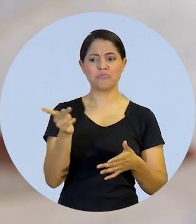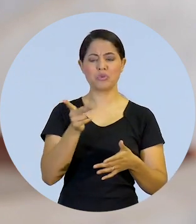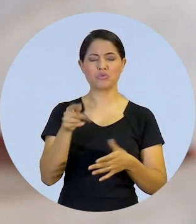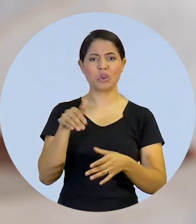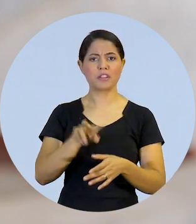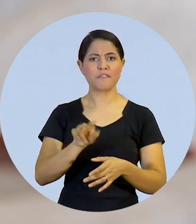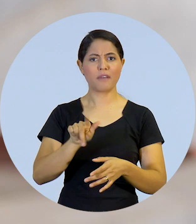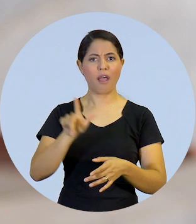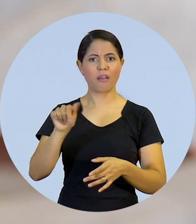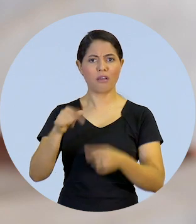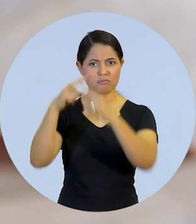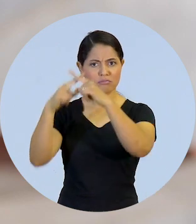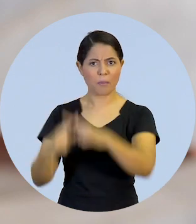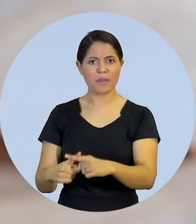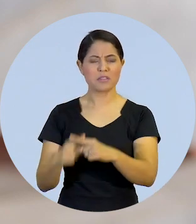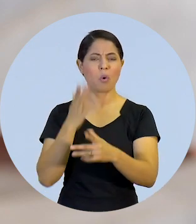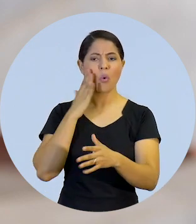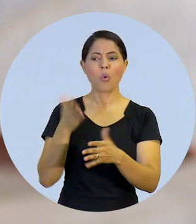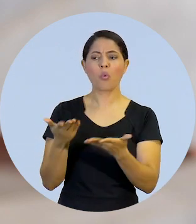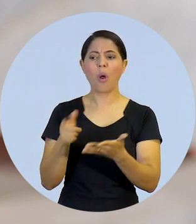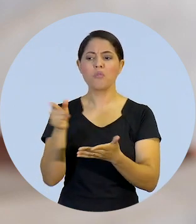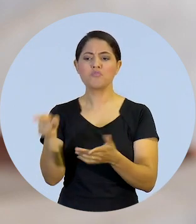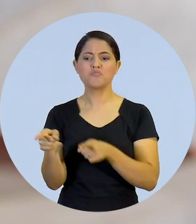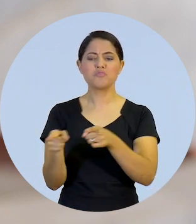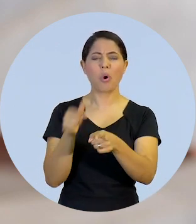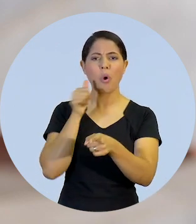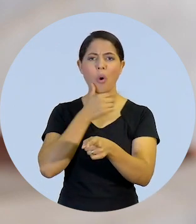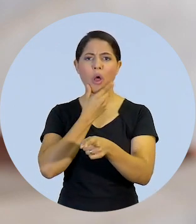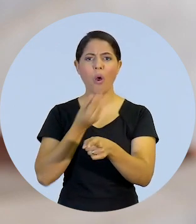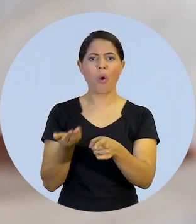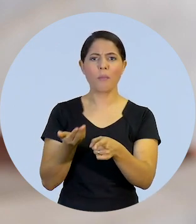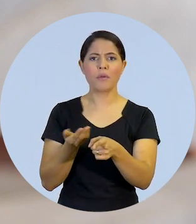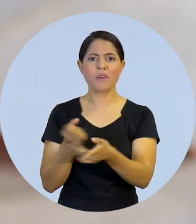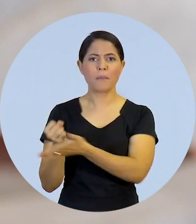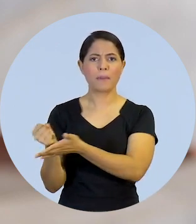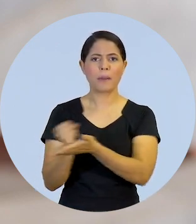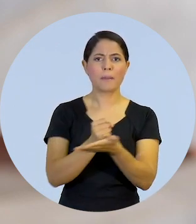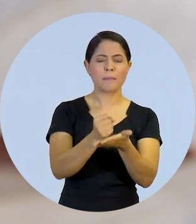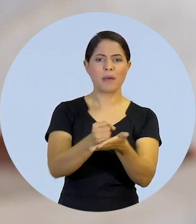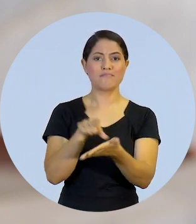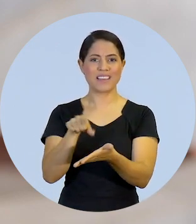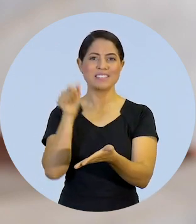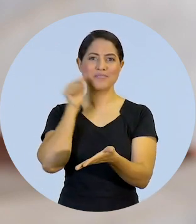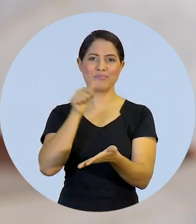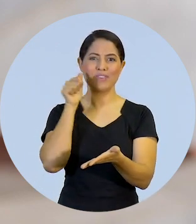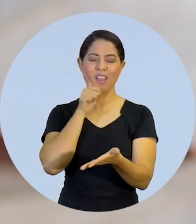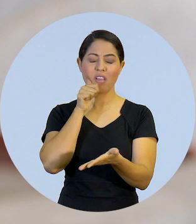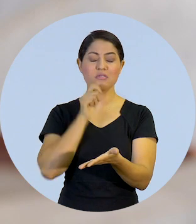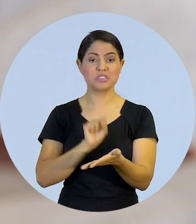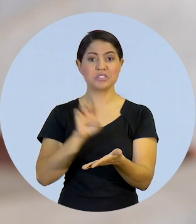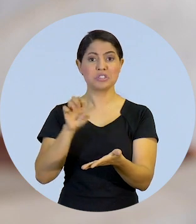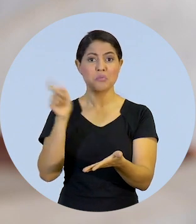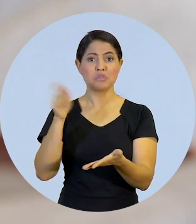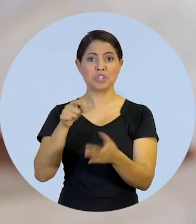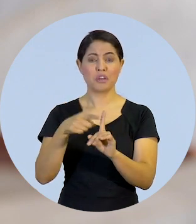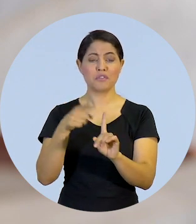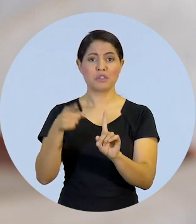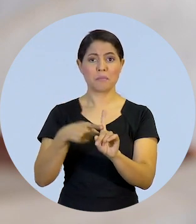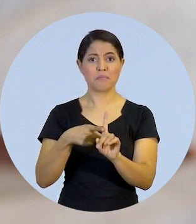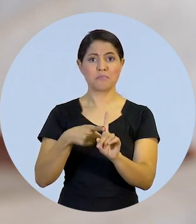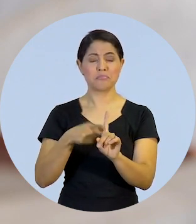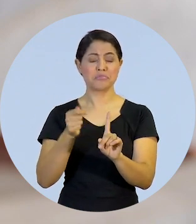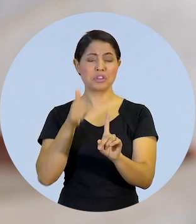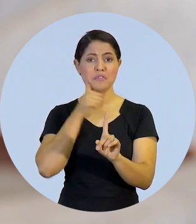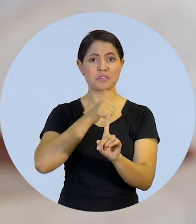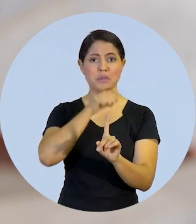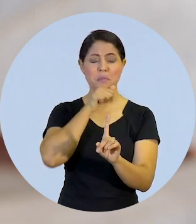um homem e uma mulher, disputando uma vaga, e ele sabe que se ele contratar aquela mulher, quando ele analisa do ponto de vista de custo, há uma probabilidade grande